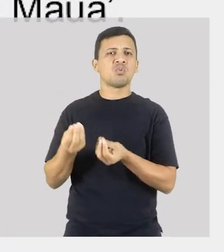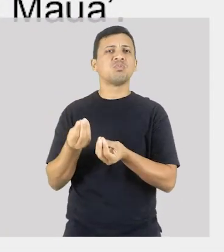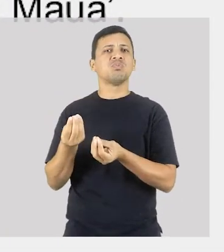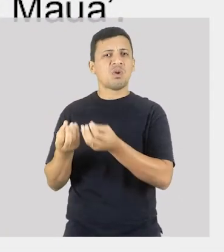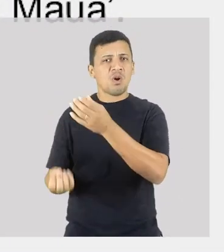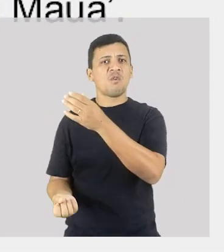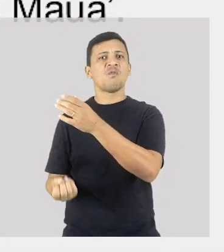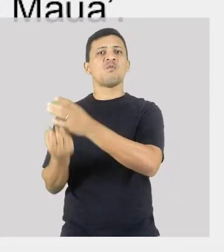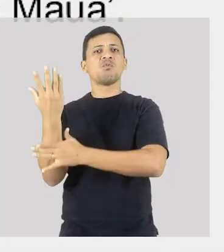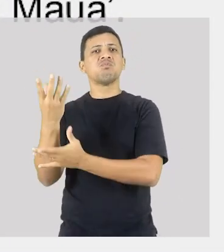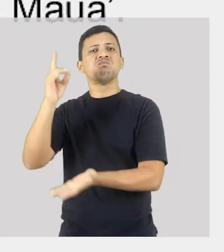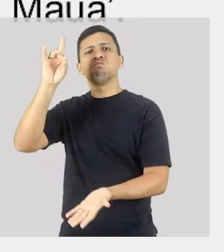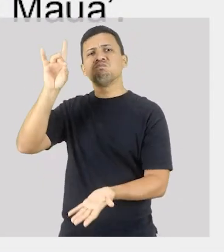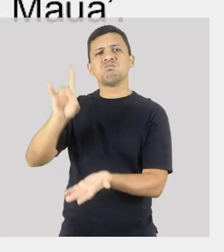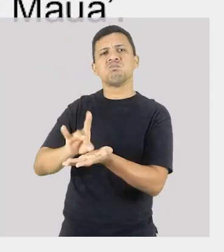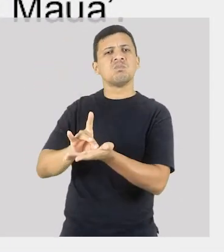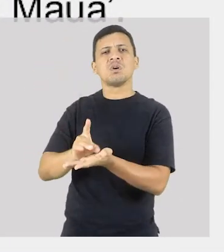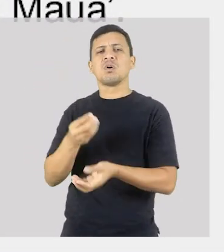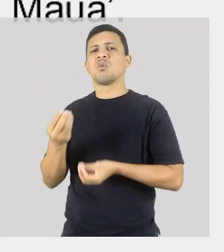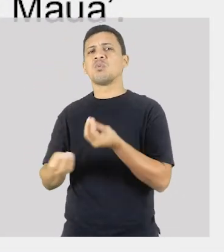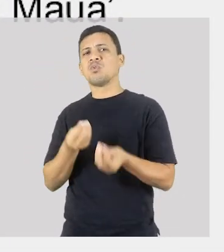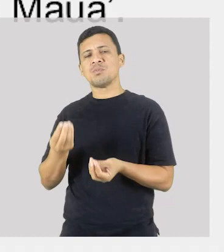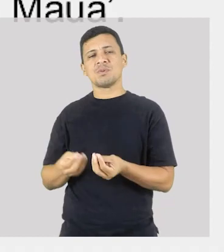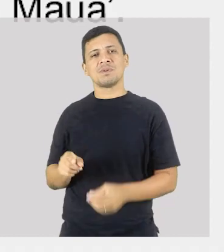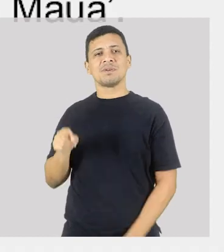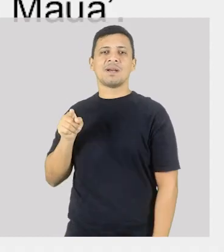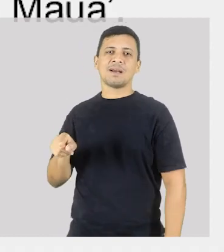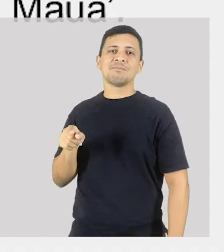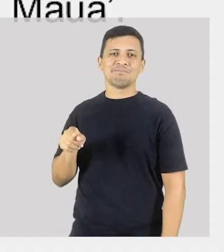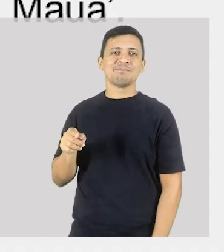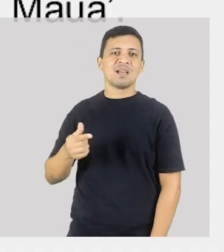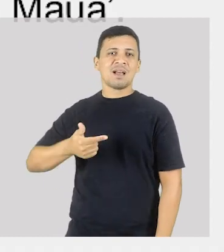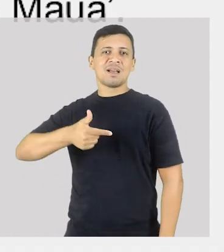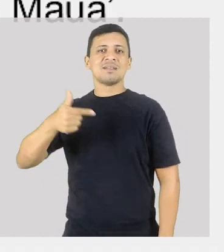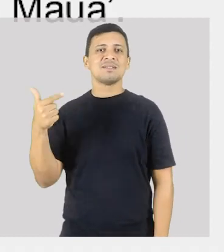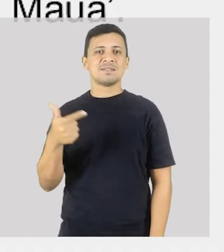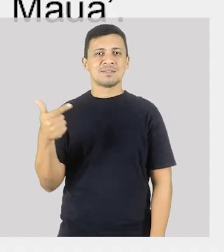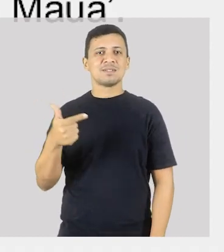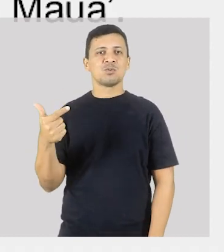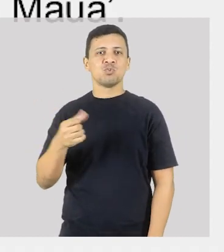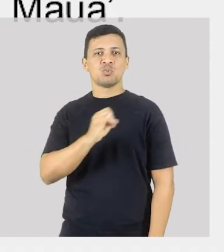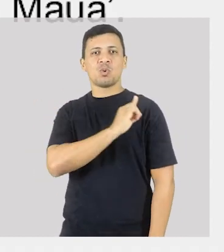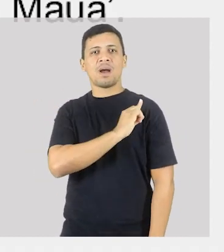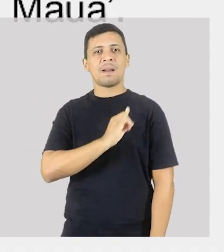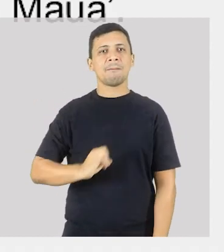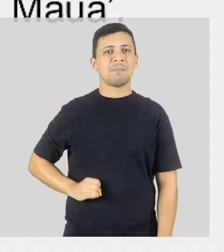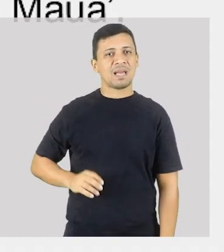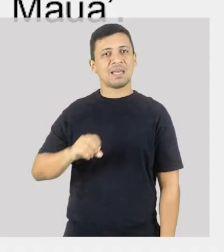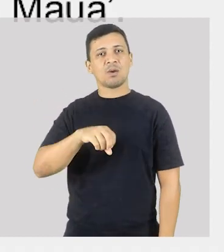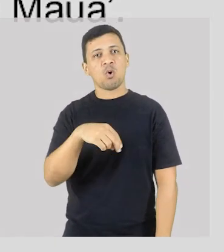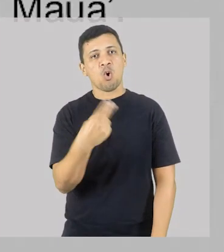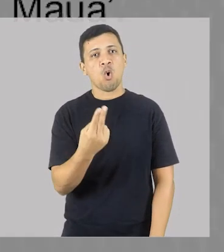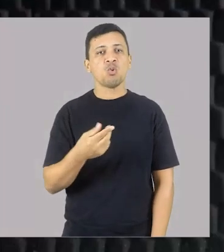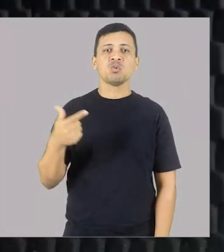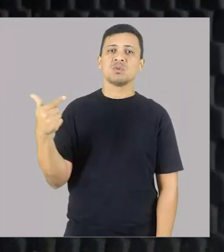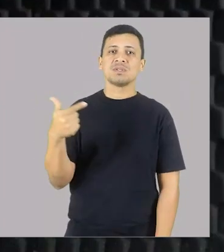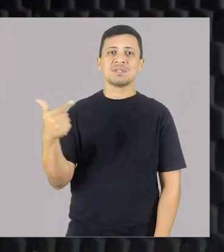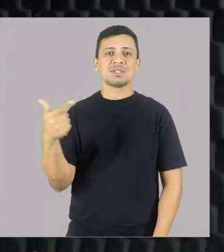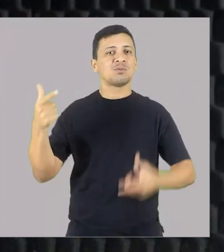Estado brasileiro, ele vai se consolidar durante o Segundo Império ou Segundo